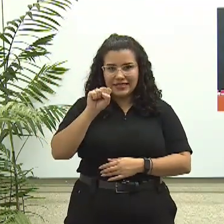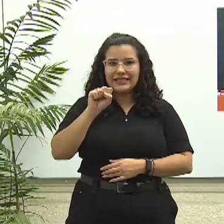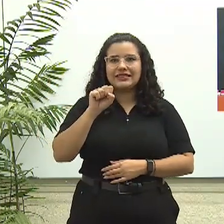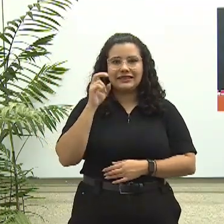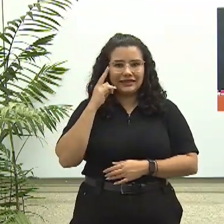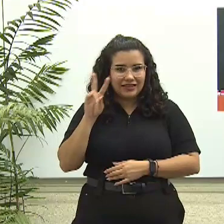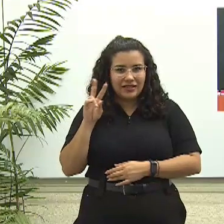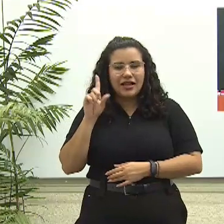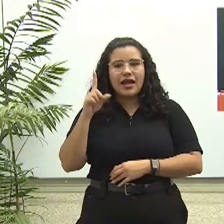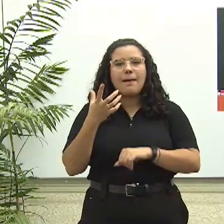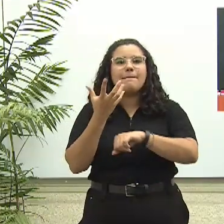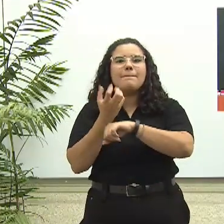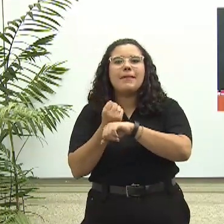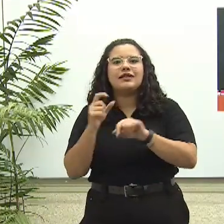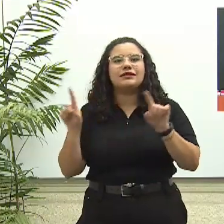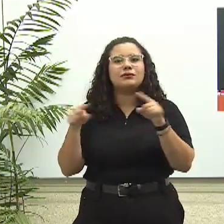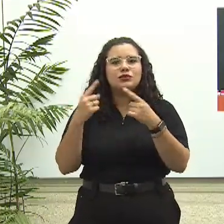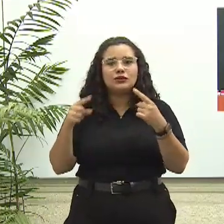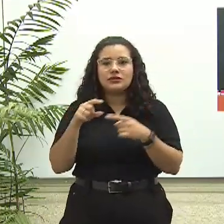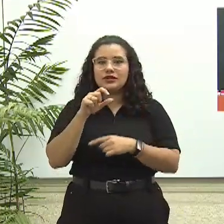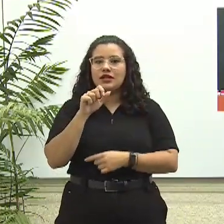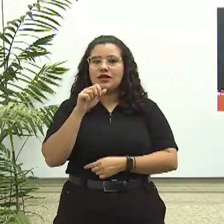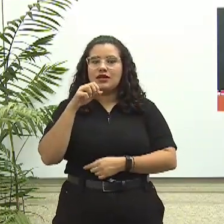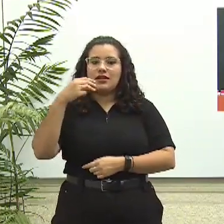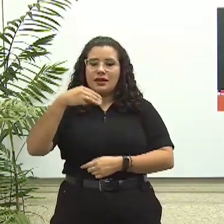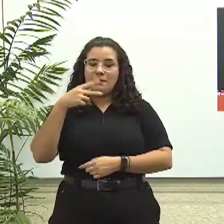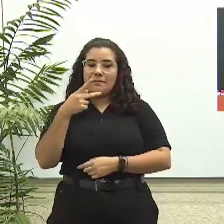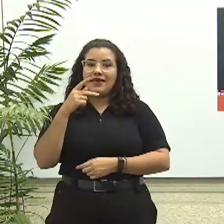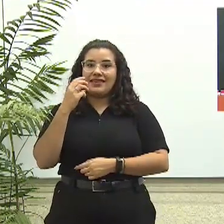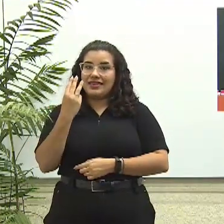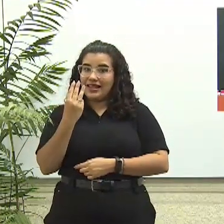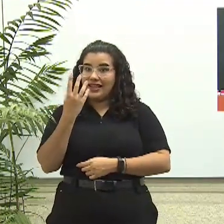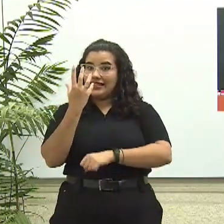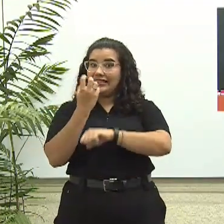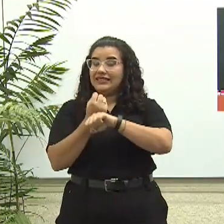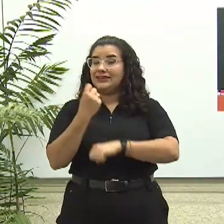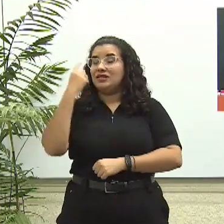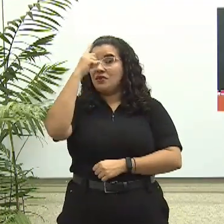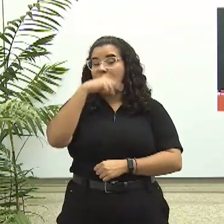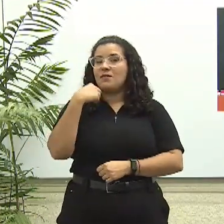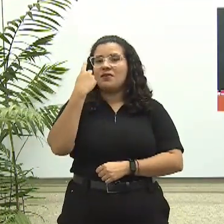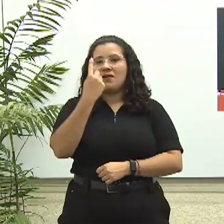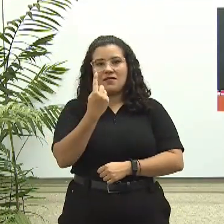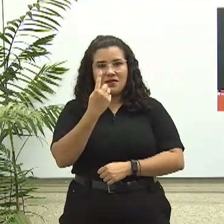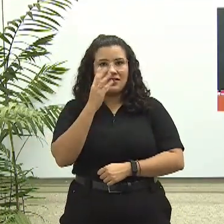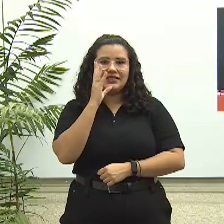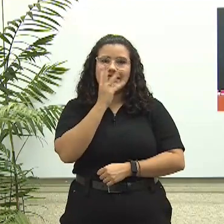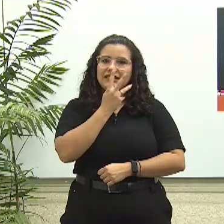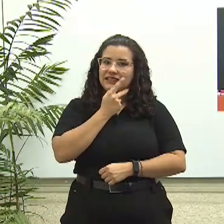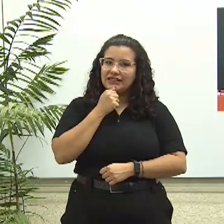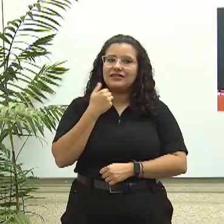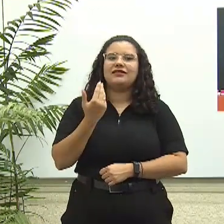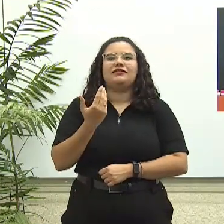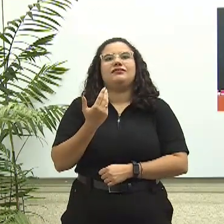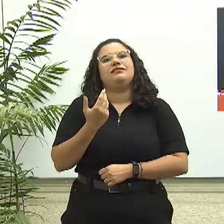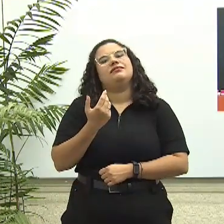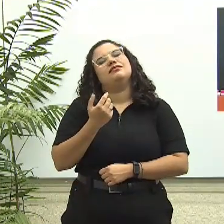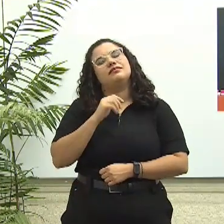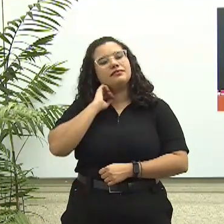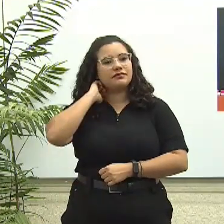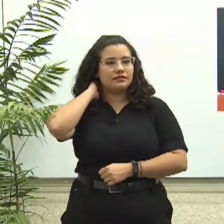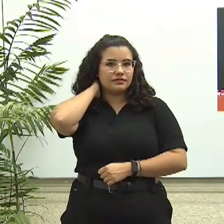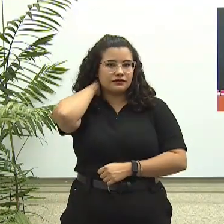né para baixar o 1 MP3 demorava uma hora já era uma grande revolução né sh fening vai lá e cria o peer to peer usa